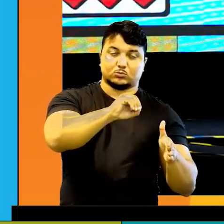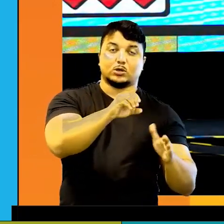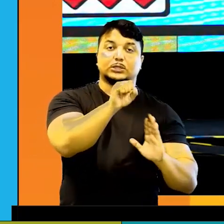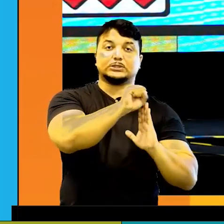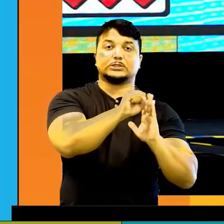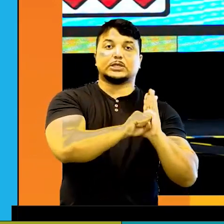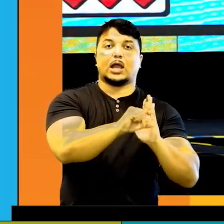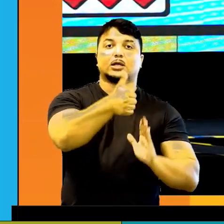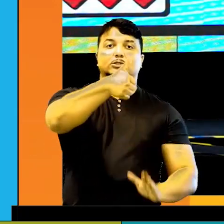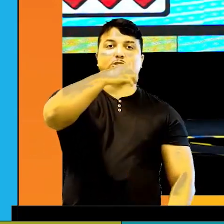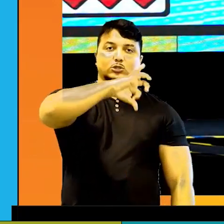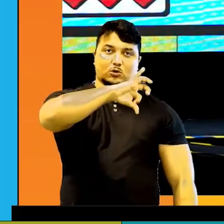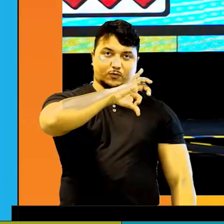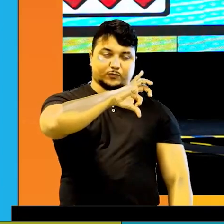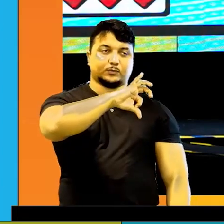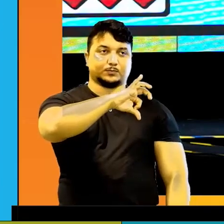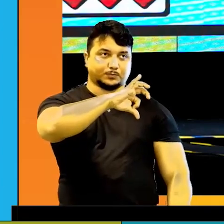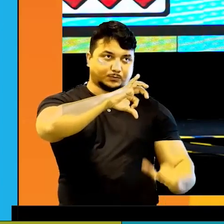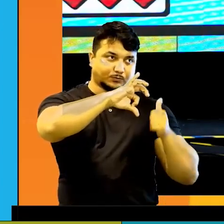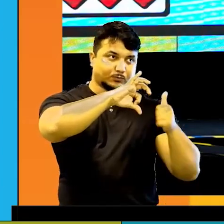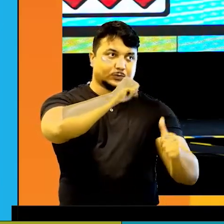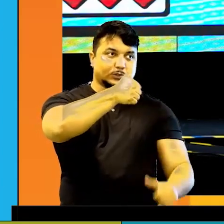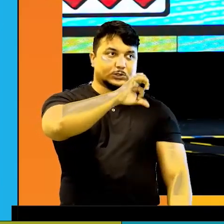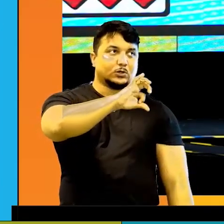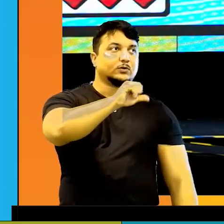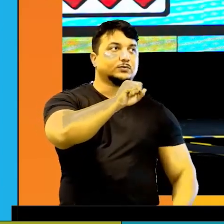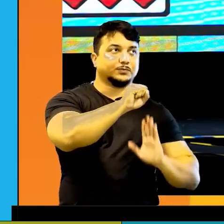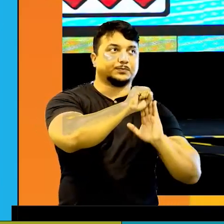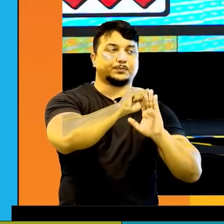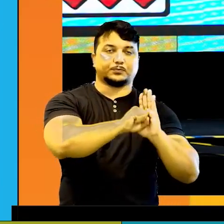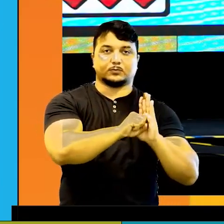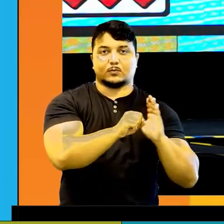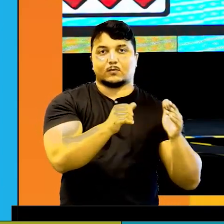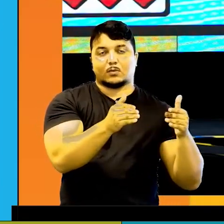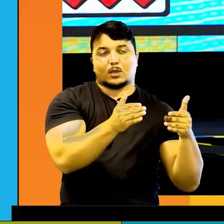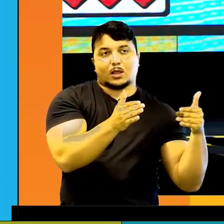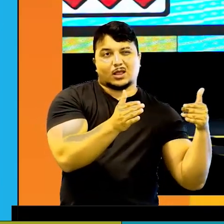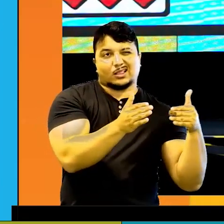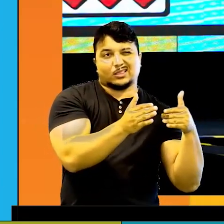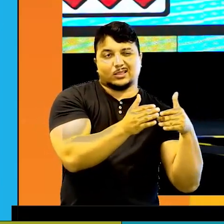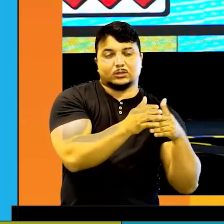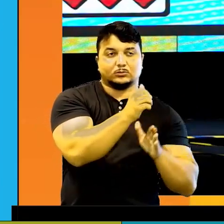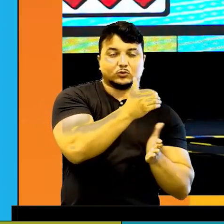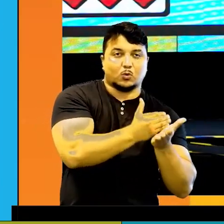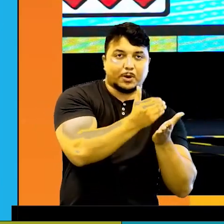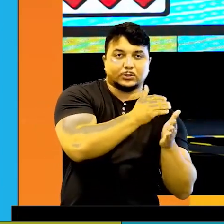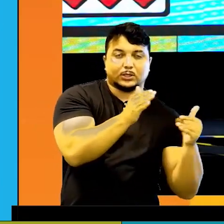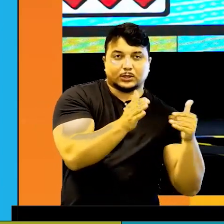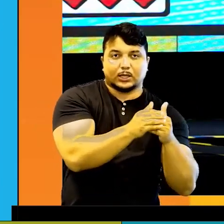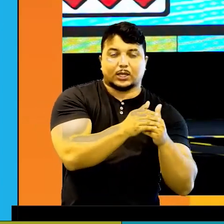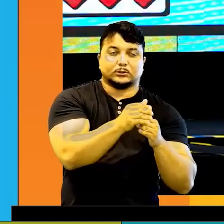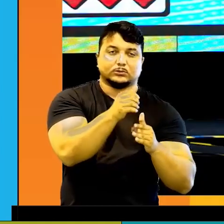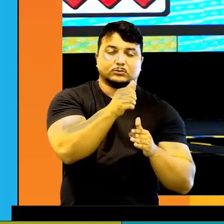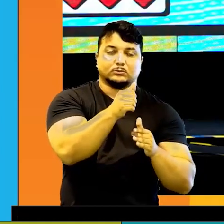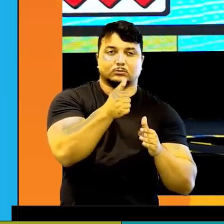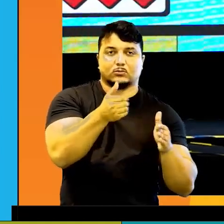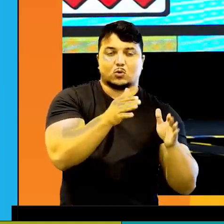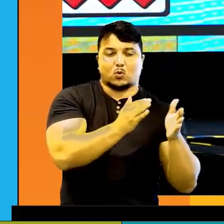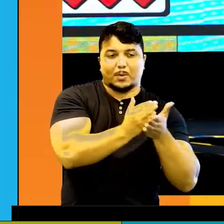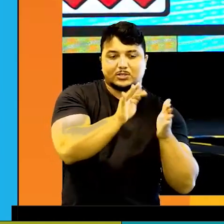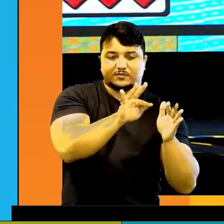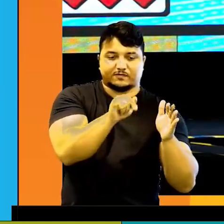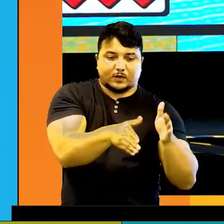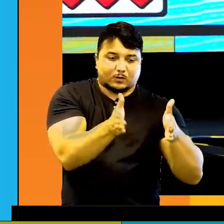XIX, tá? Desde o comecinho do século XIX até o finalzinho do século XIX. Então a escola